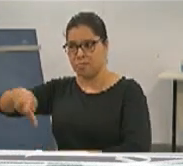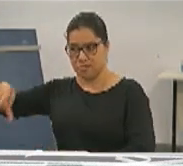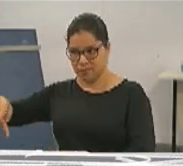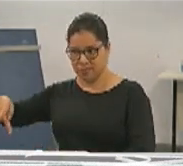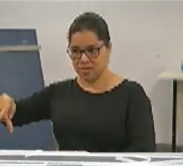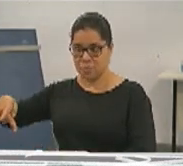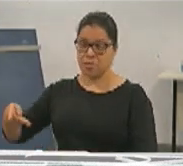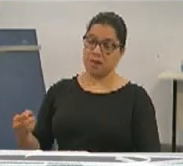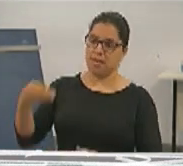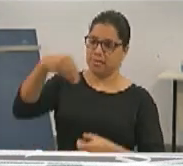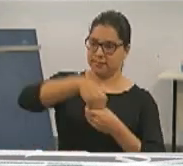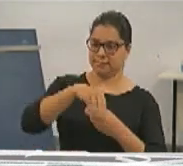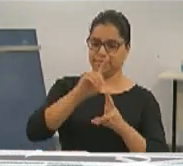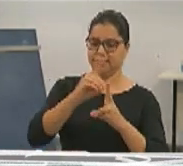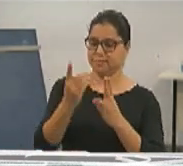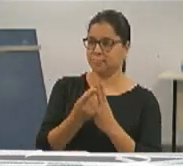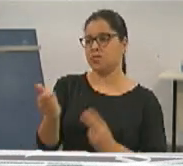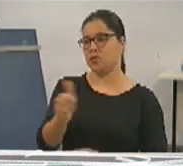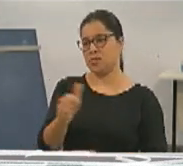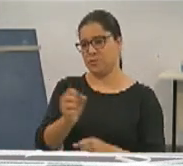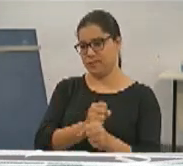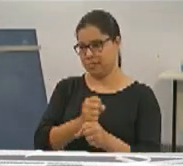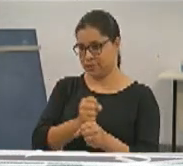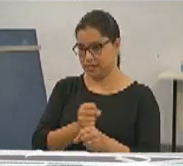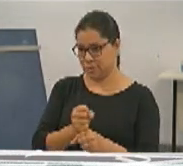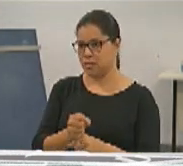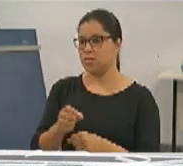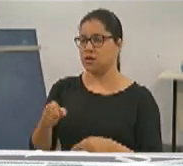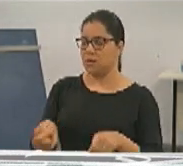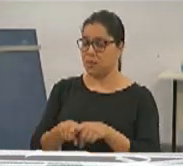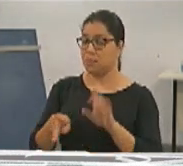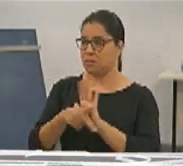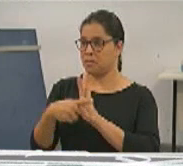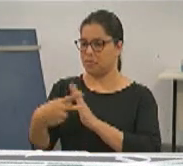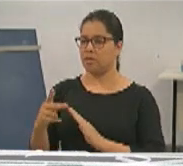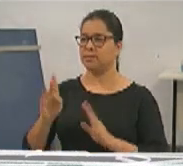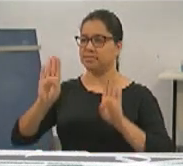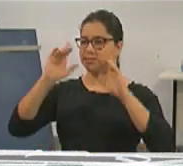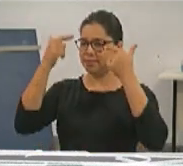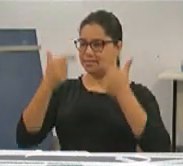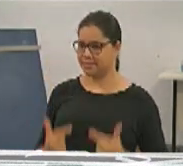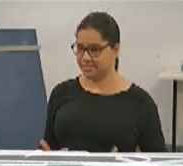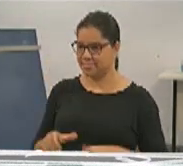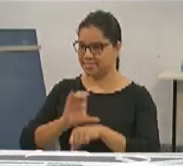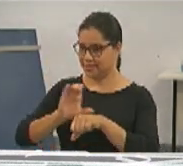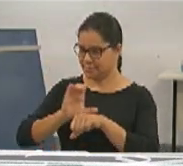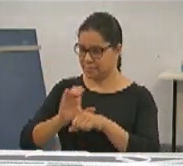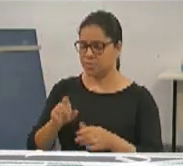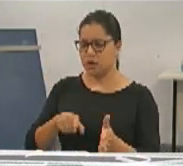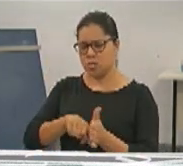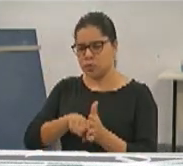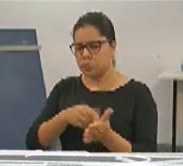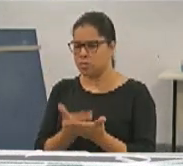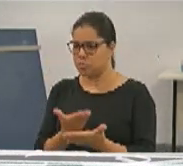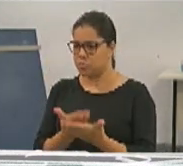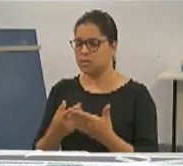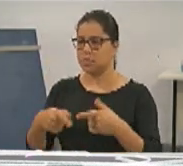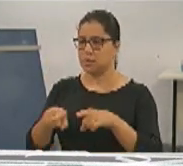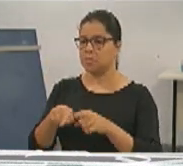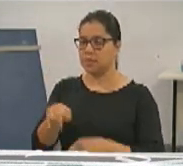da UFGD. Né? Atuo lá na Faculdade de Ciências Biológicas e Ambientais, sobretudo junto ao curso de Gestão